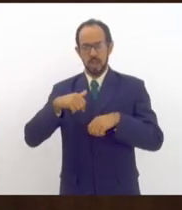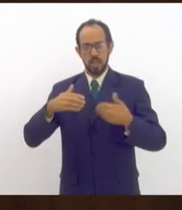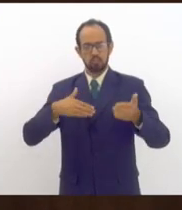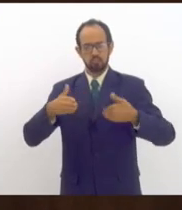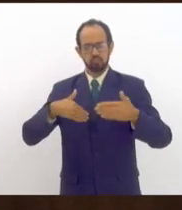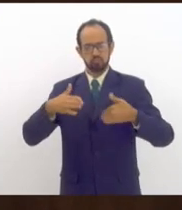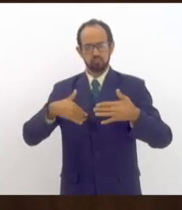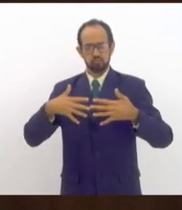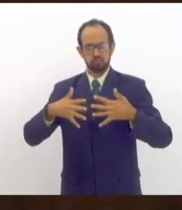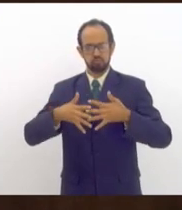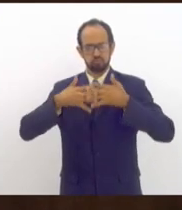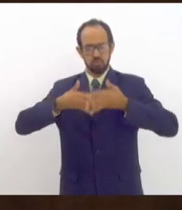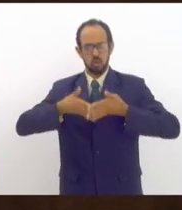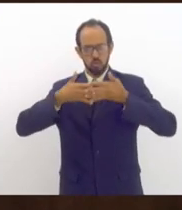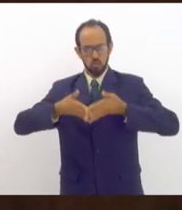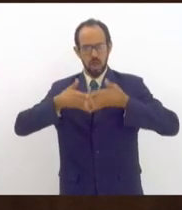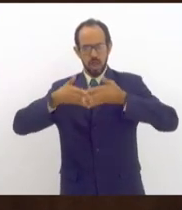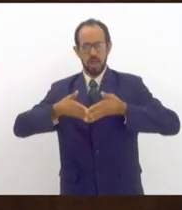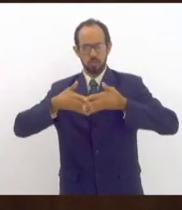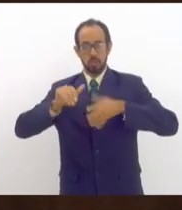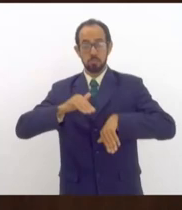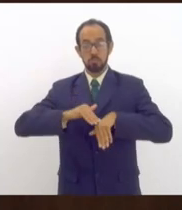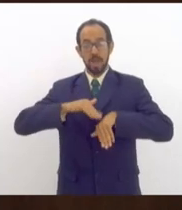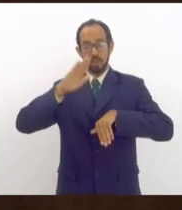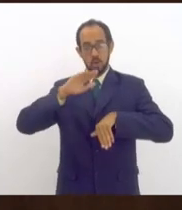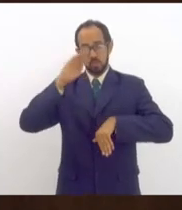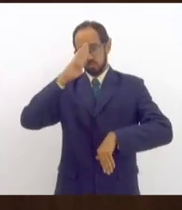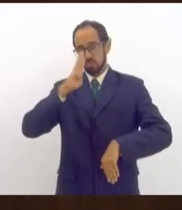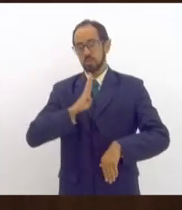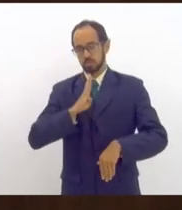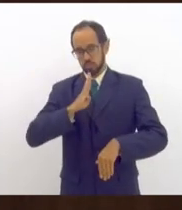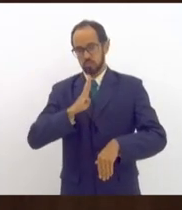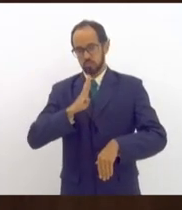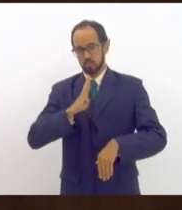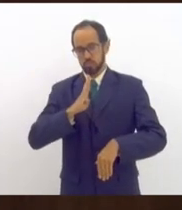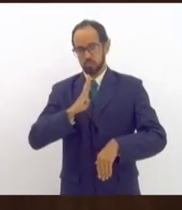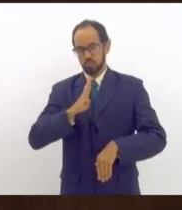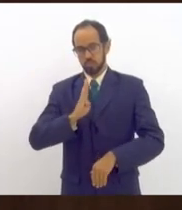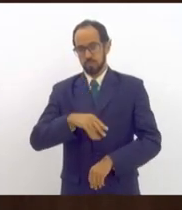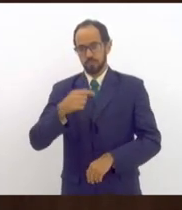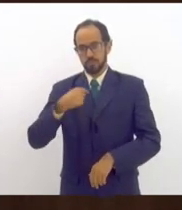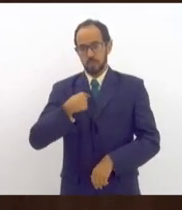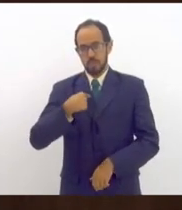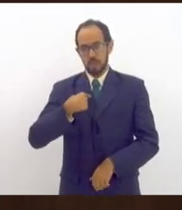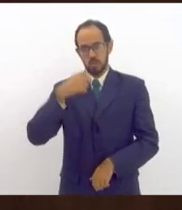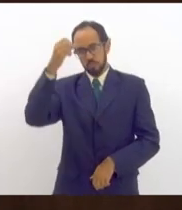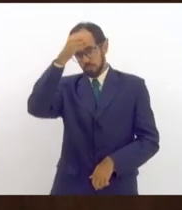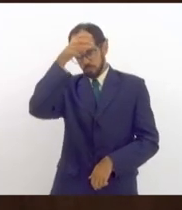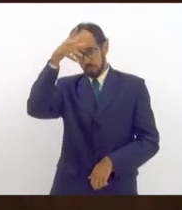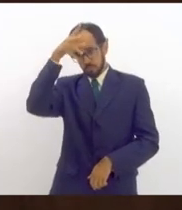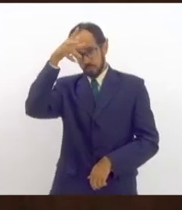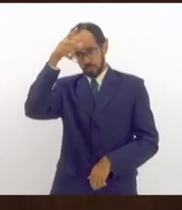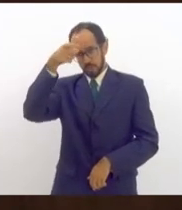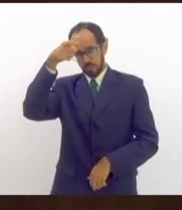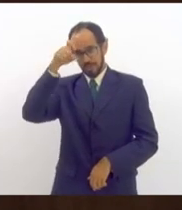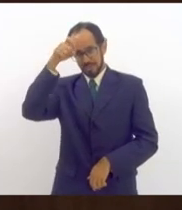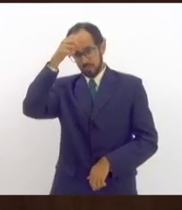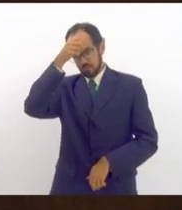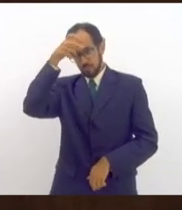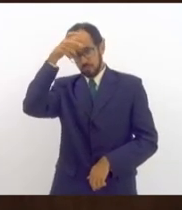Latina que é o complexo Logístico do aço enquanto o prefeito nós encaminhamos um